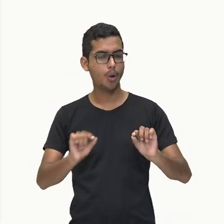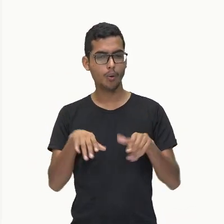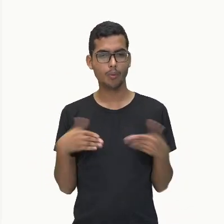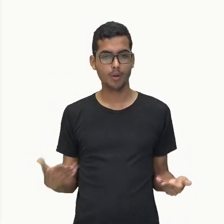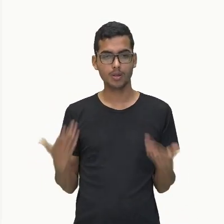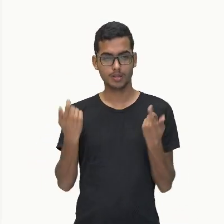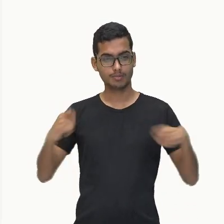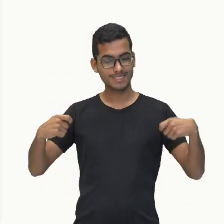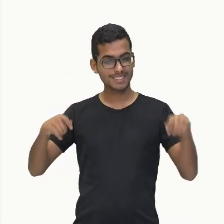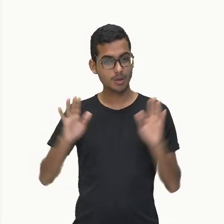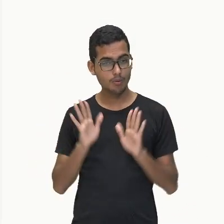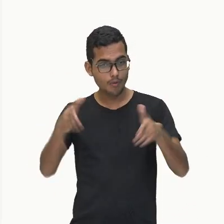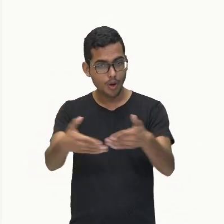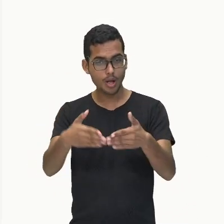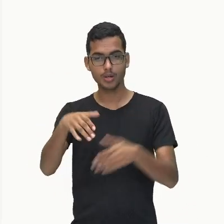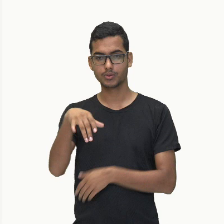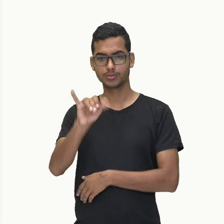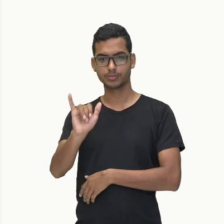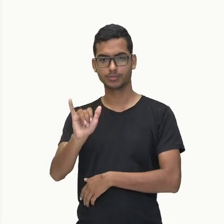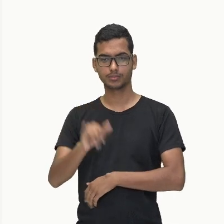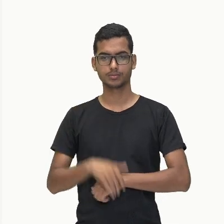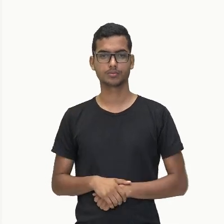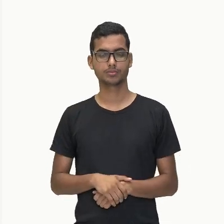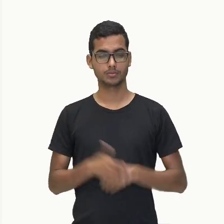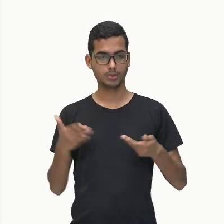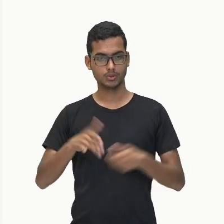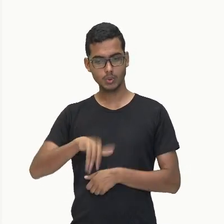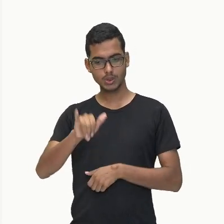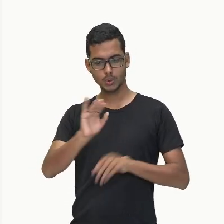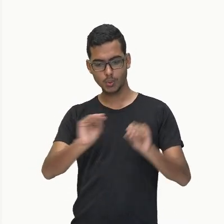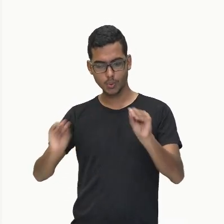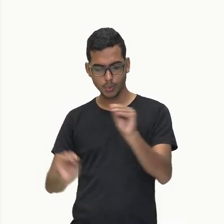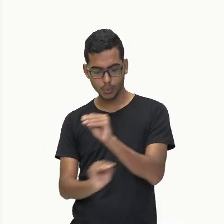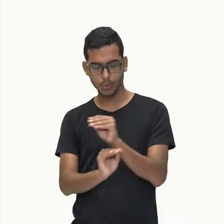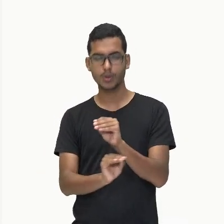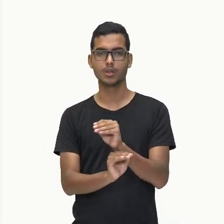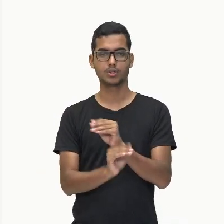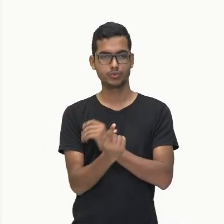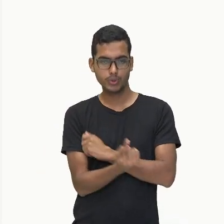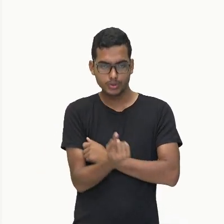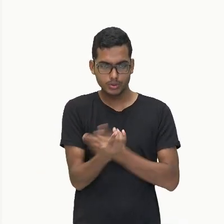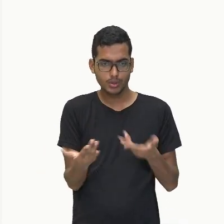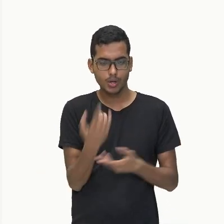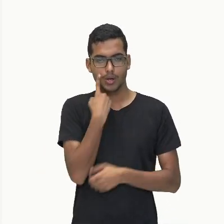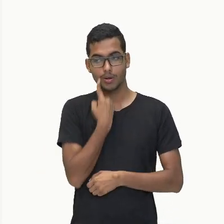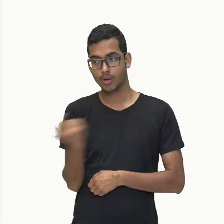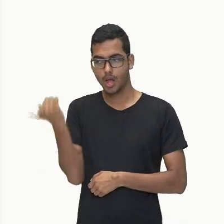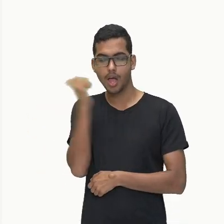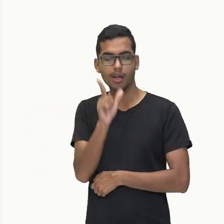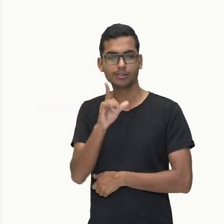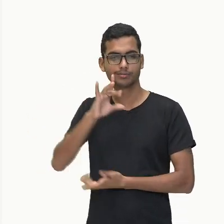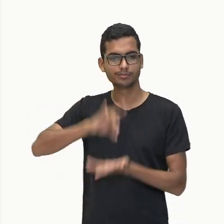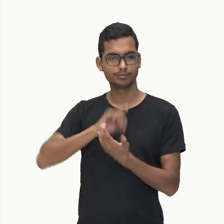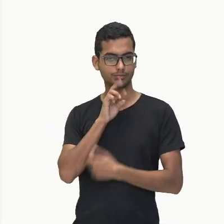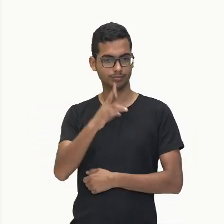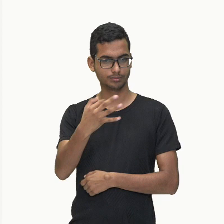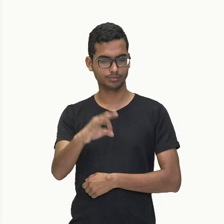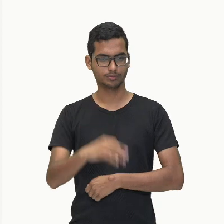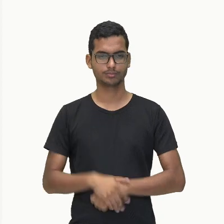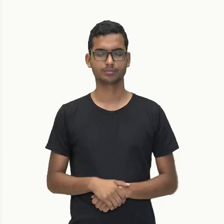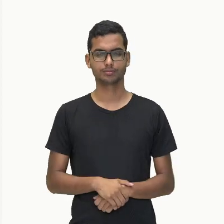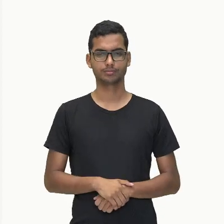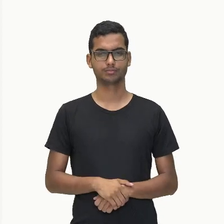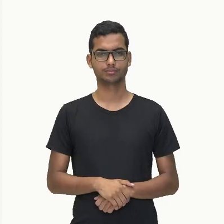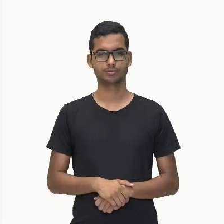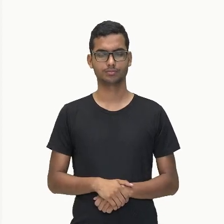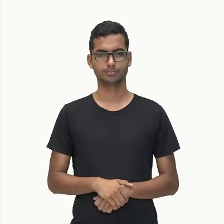foco no y, tá? Vamos isolar o y. Isolando o y, nós vamos ganhar a equação reduzida. Então, olha